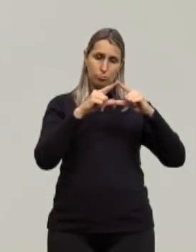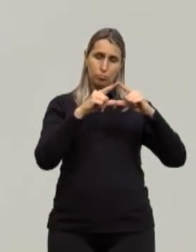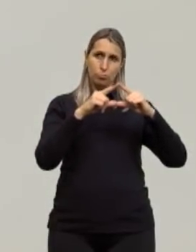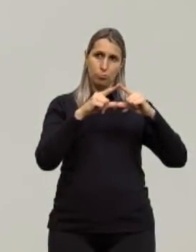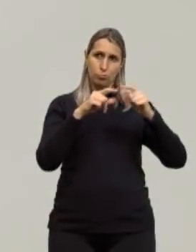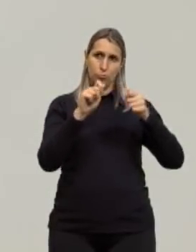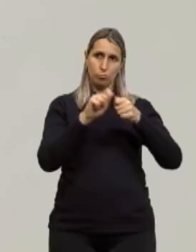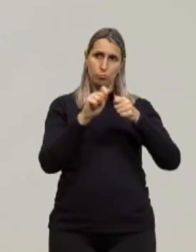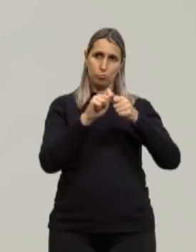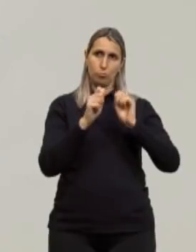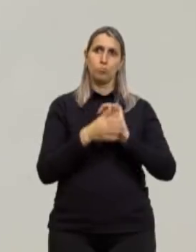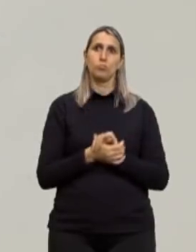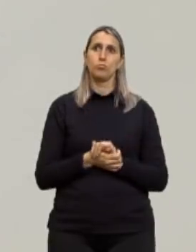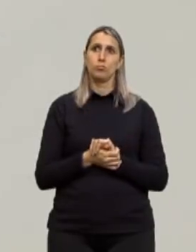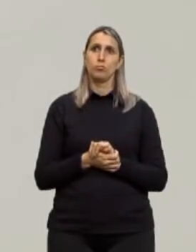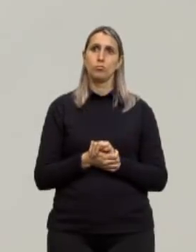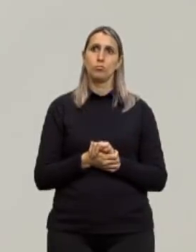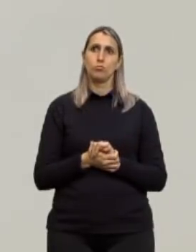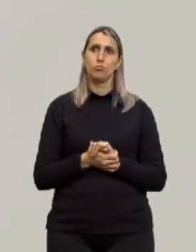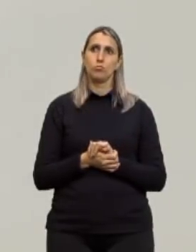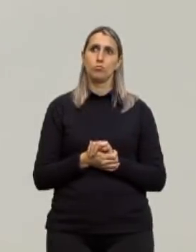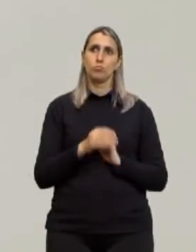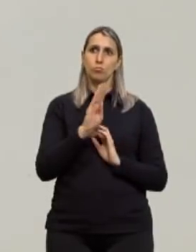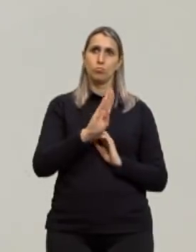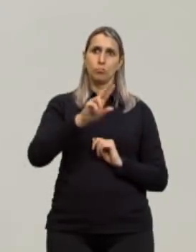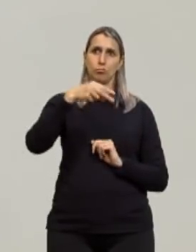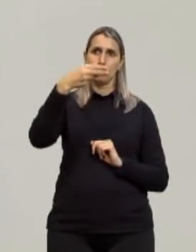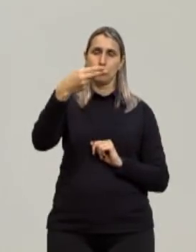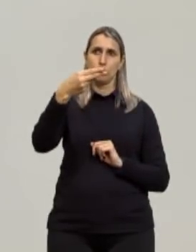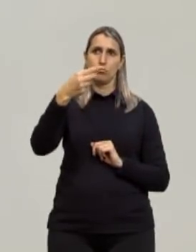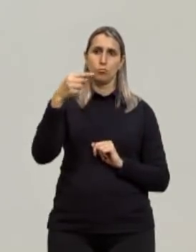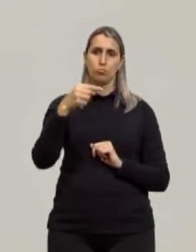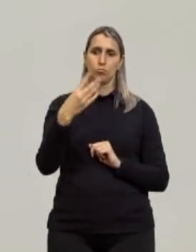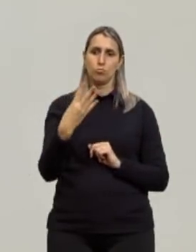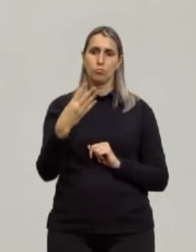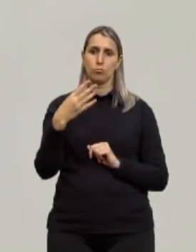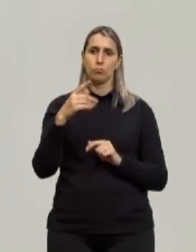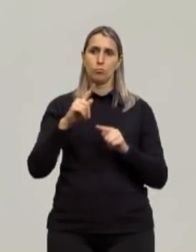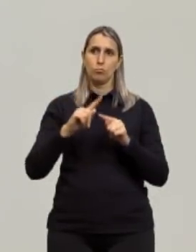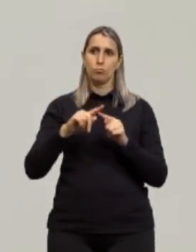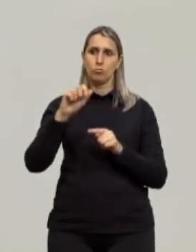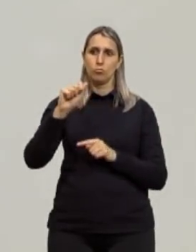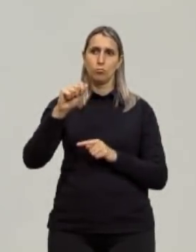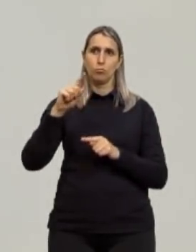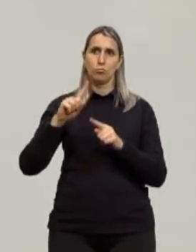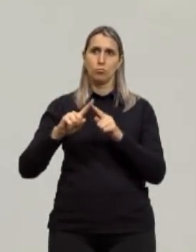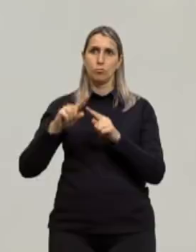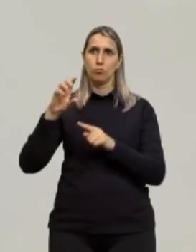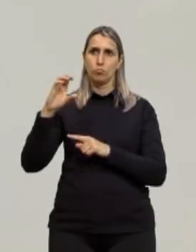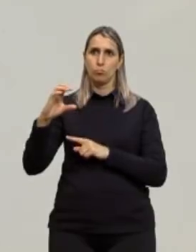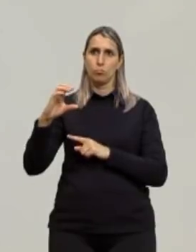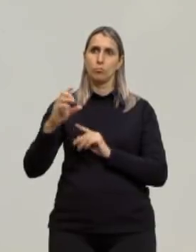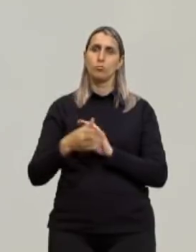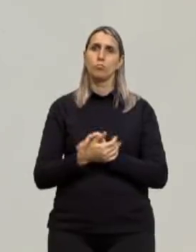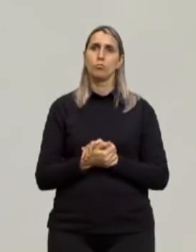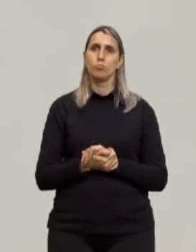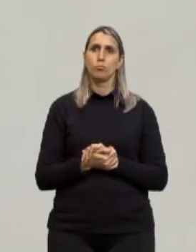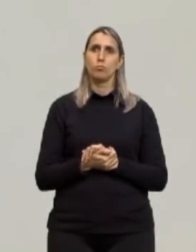vamos lá belltech b ao quadrado menos 4 a c